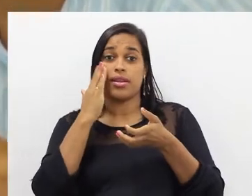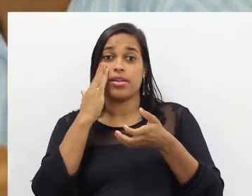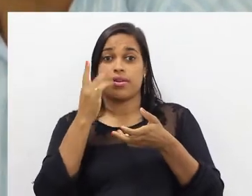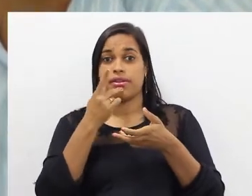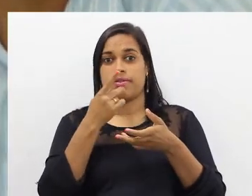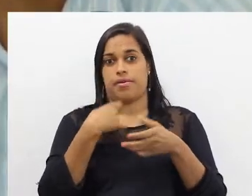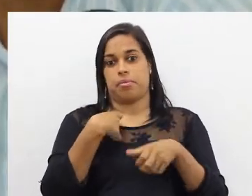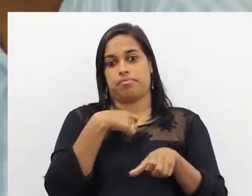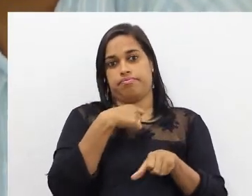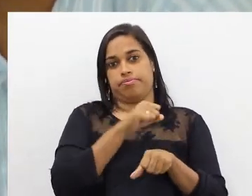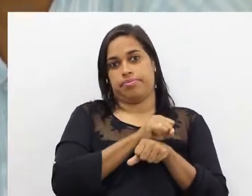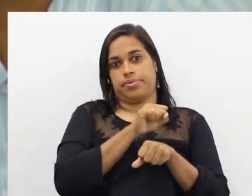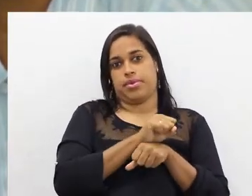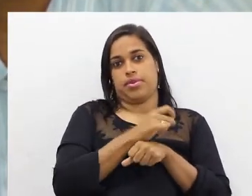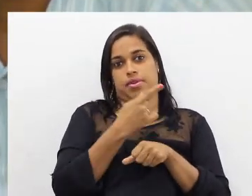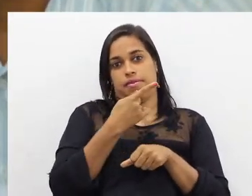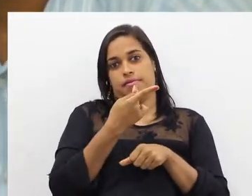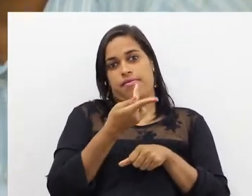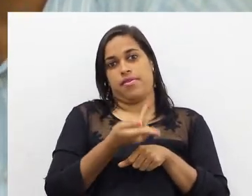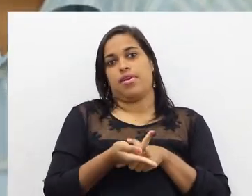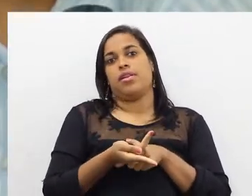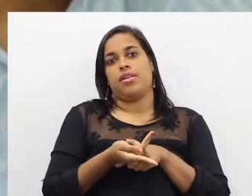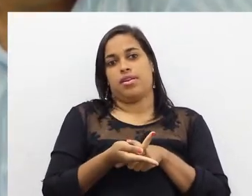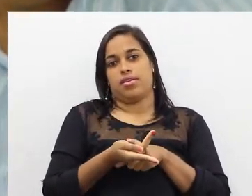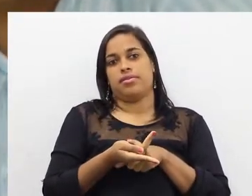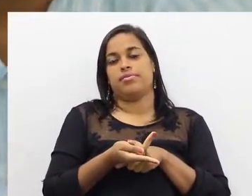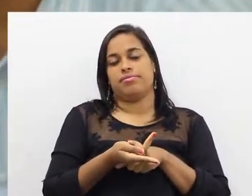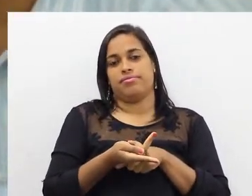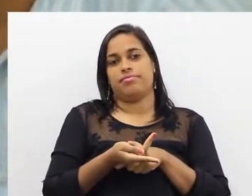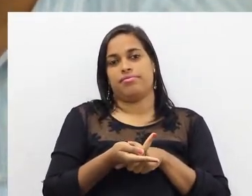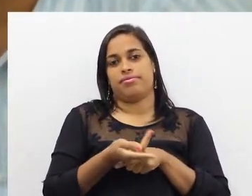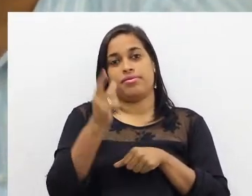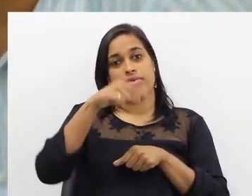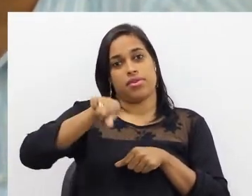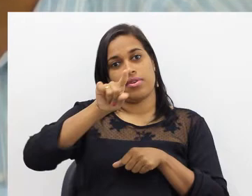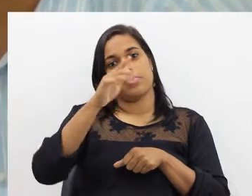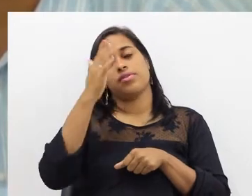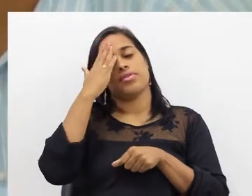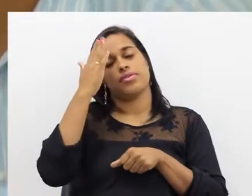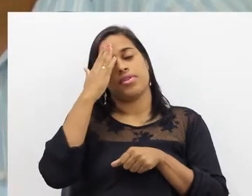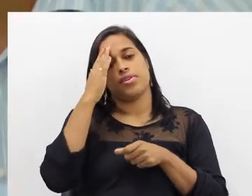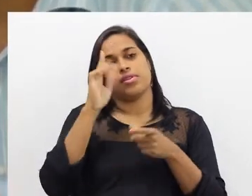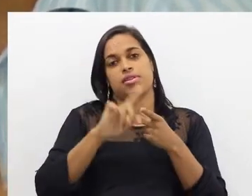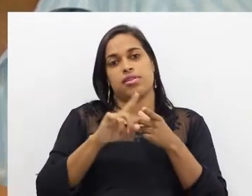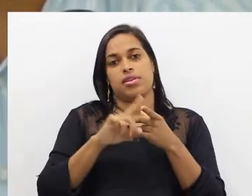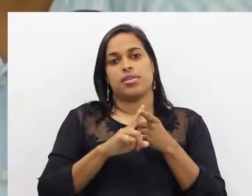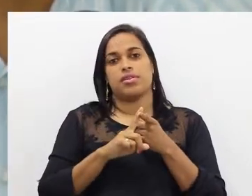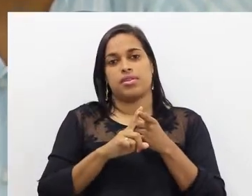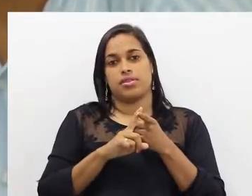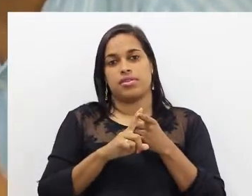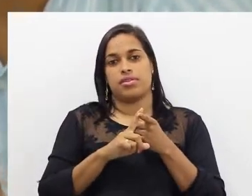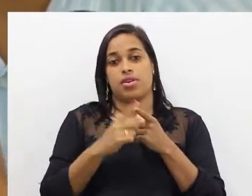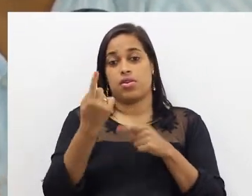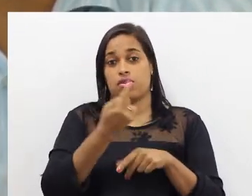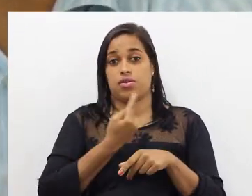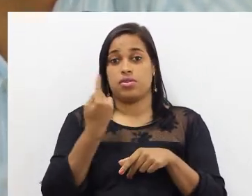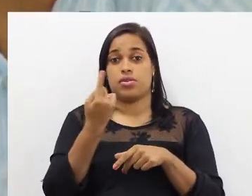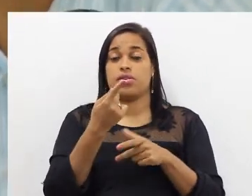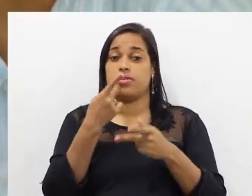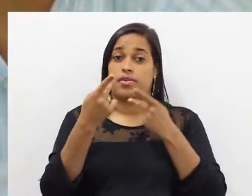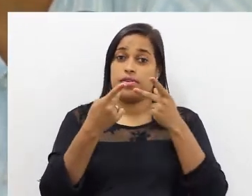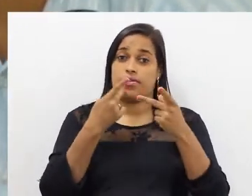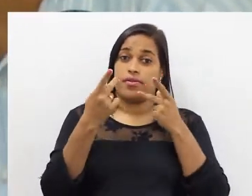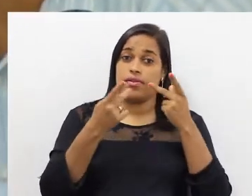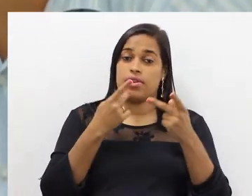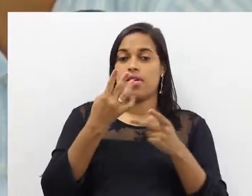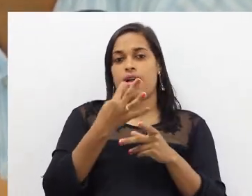parar de falar e colocar o copo no ouvido. Se você nunca brincou disso, vale a pena dar uma brincadinha. No nosso caso aqui, vamos falar de um equipamento